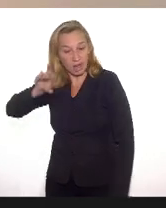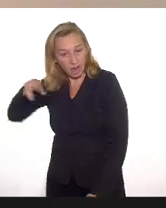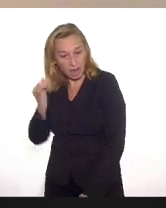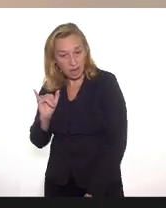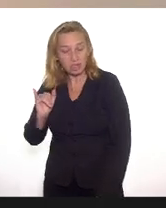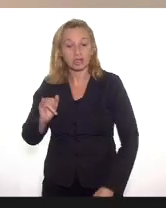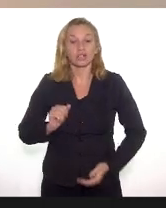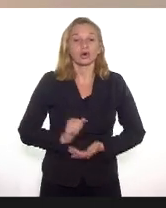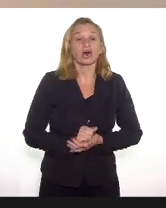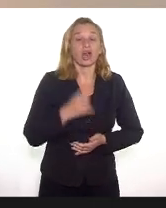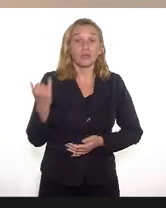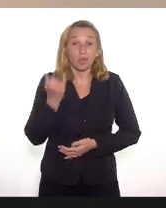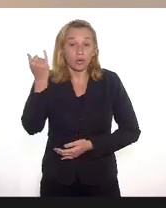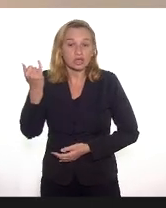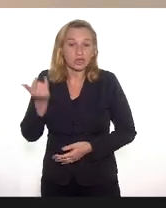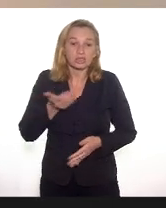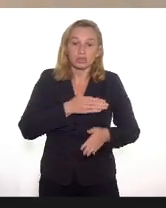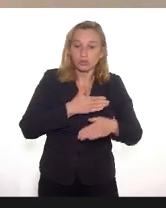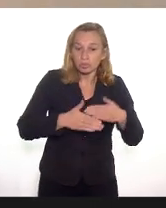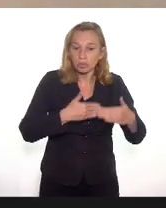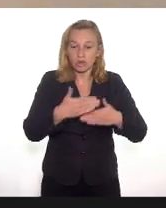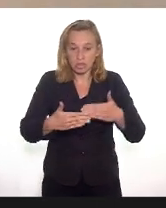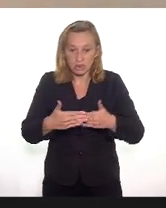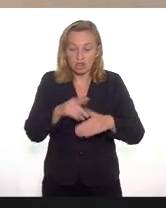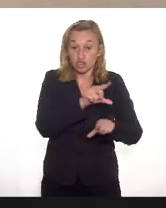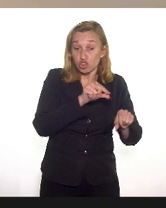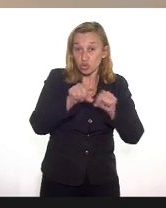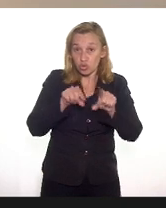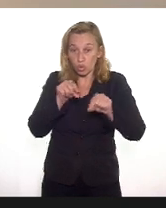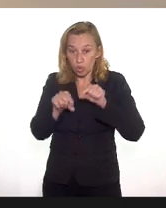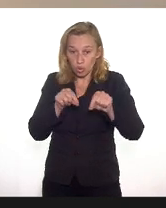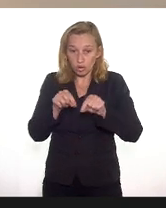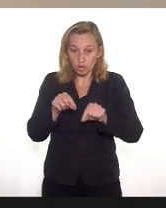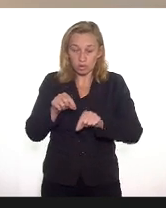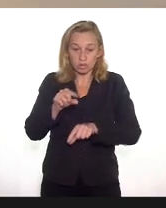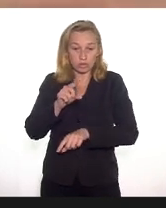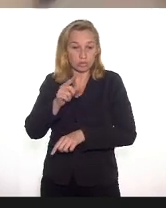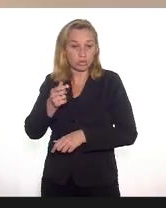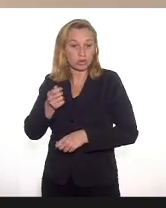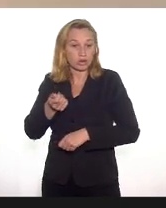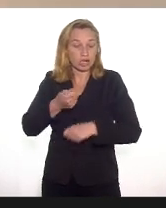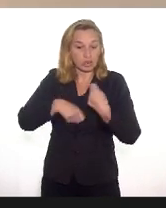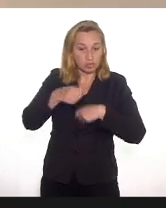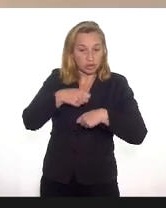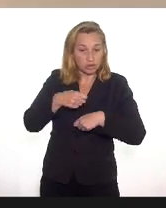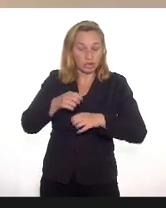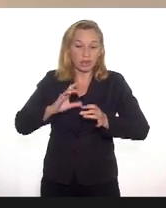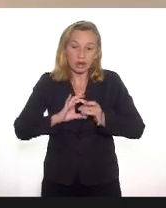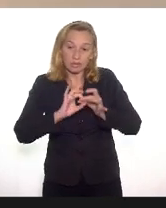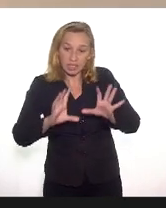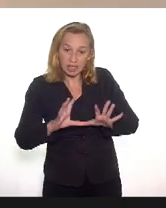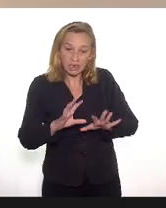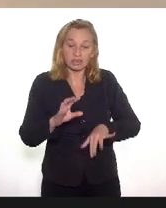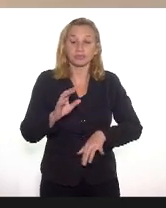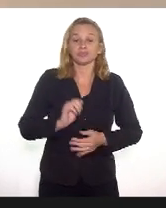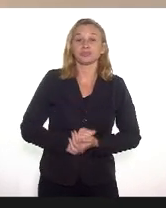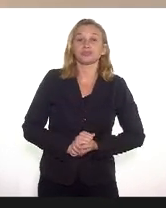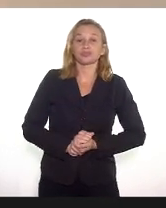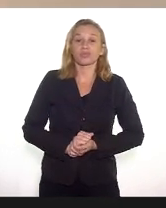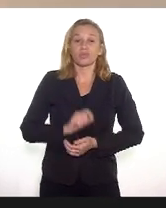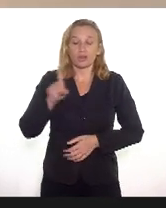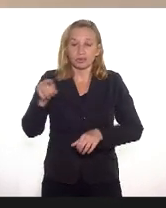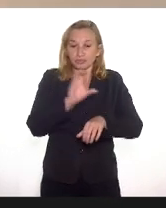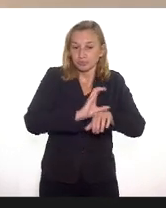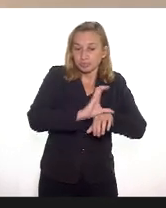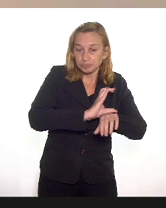importância do processo de escolha, né, do seu dirigente, garantindo, então, a autonomia, que também tem assento lá na